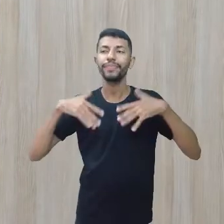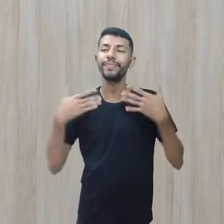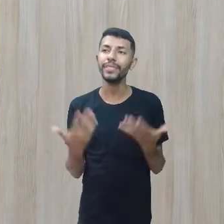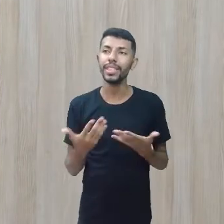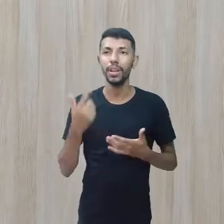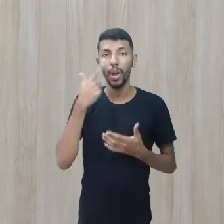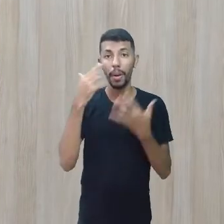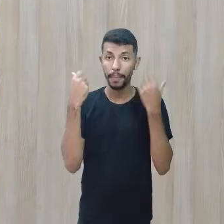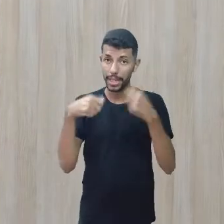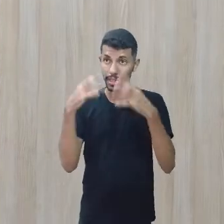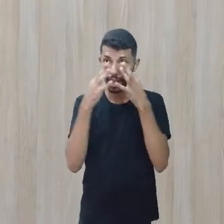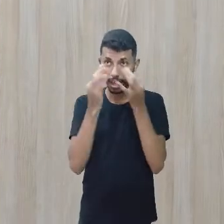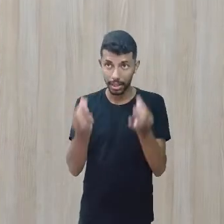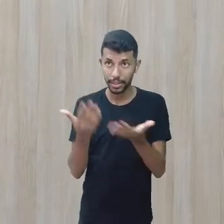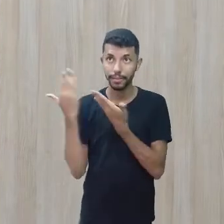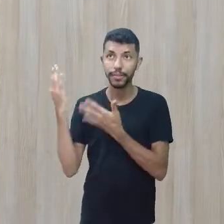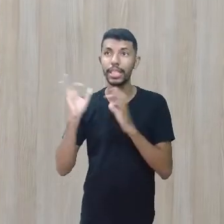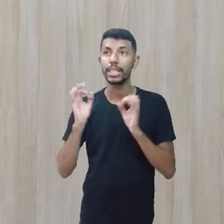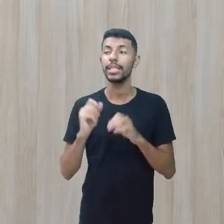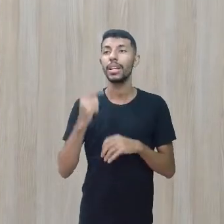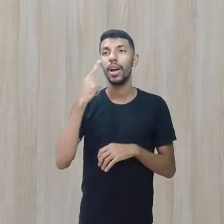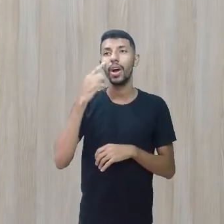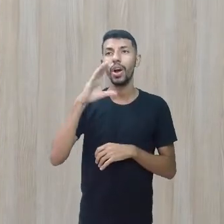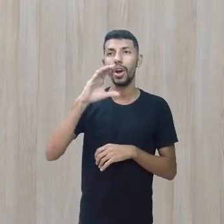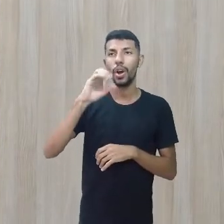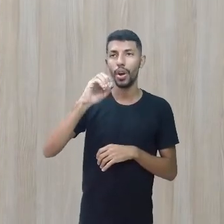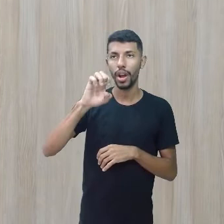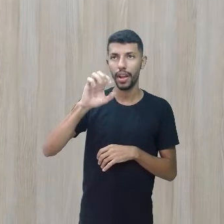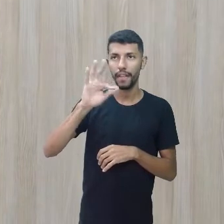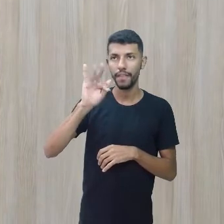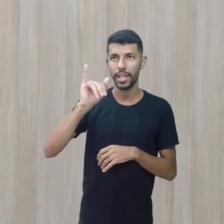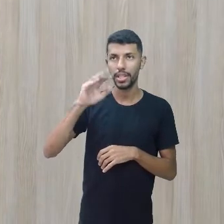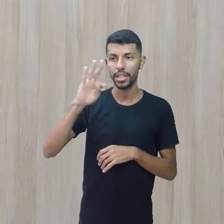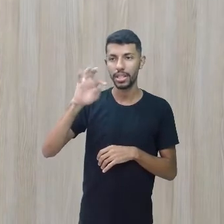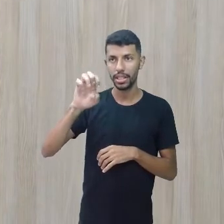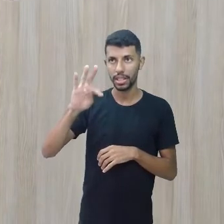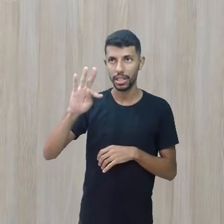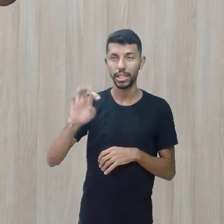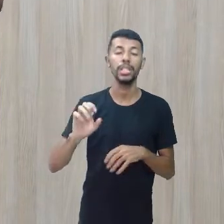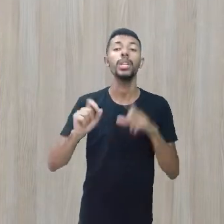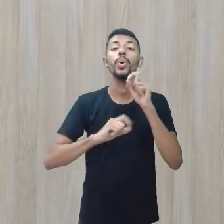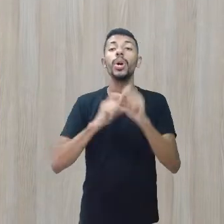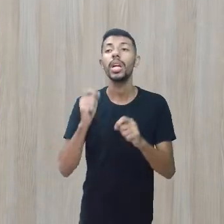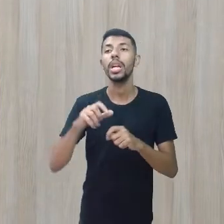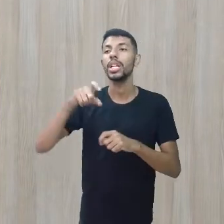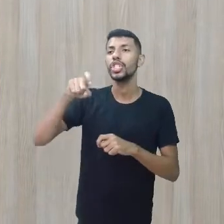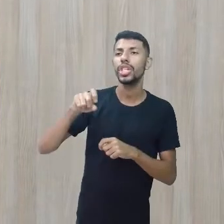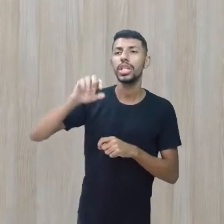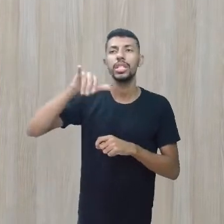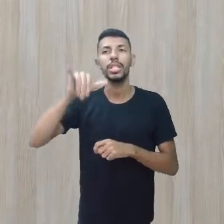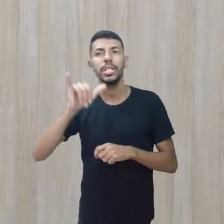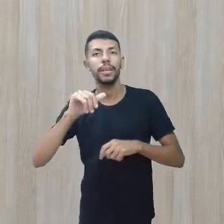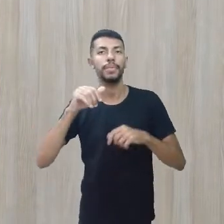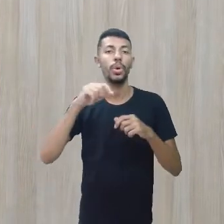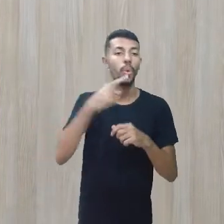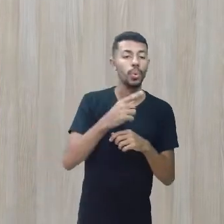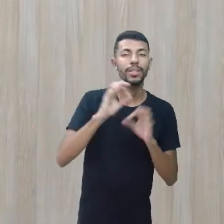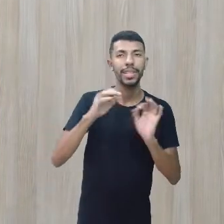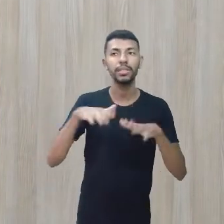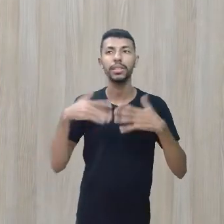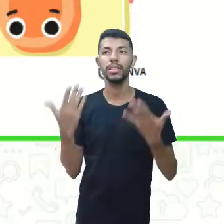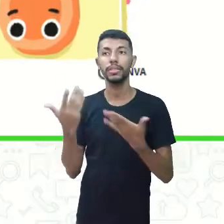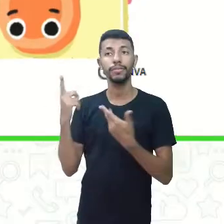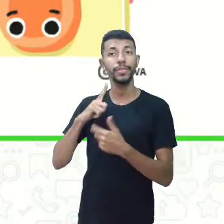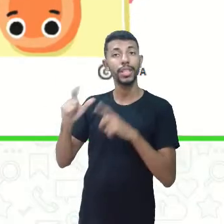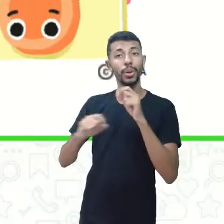se liga nisso, tá? Coeficiente de um número, coeficiente de x, coeficiente de y, tá certo? E aí tá aí essa formulazinha